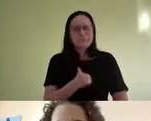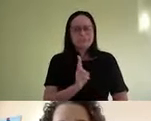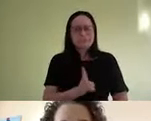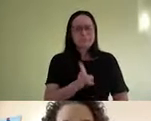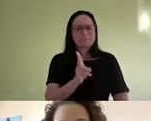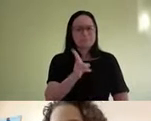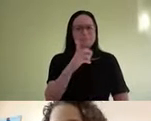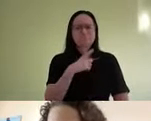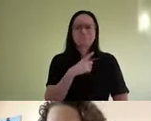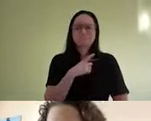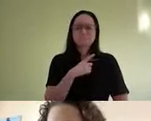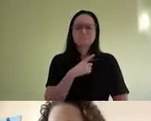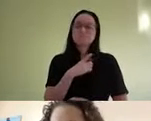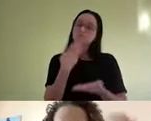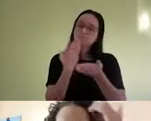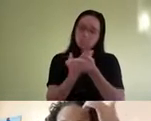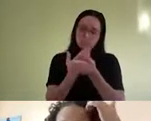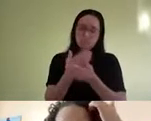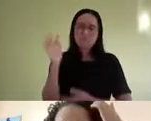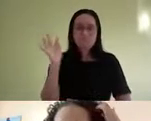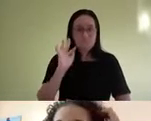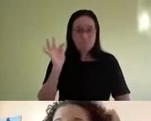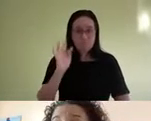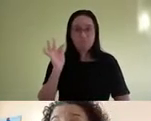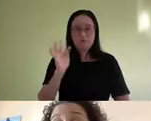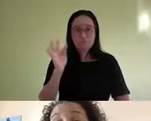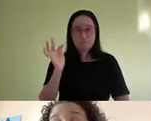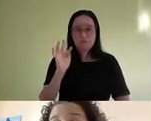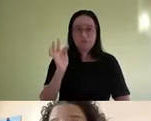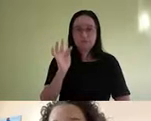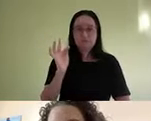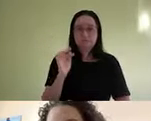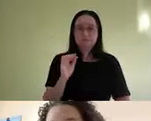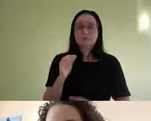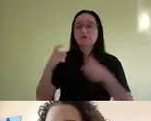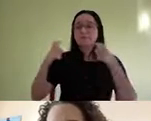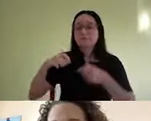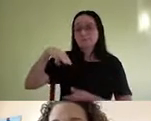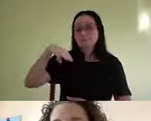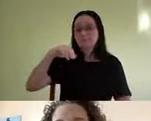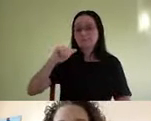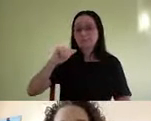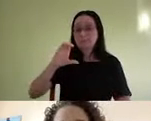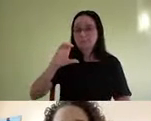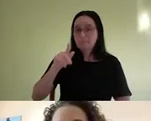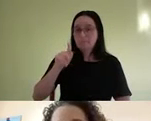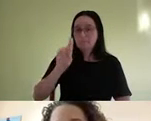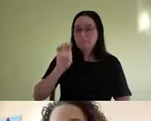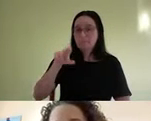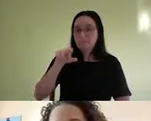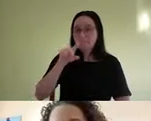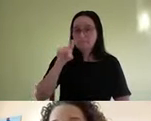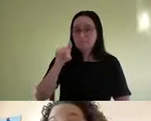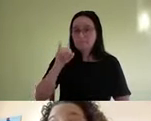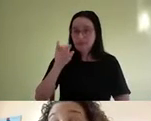o superior, eu fiz uma faculdade no Mackenzie, aqui em São Paulo, então, eu fiz,